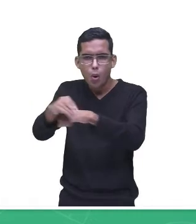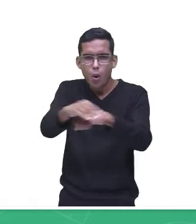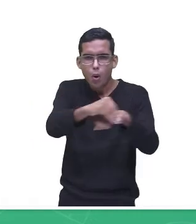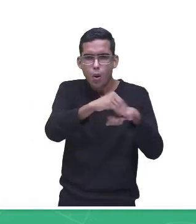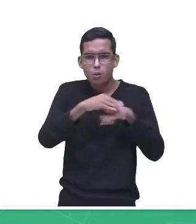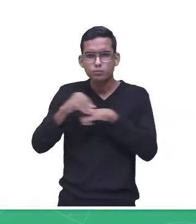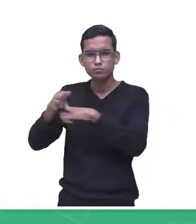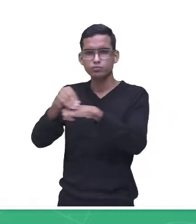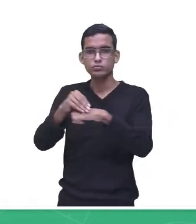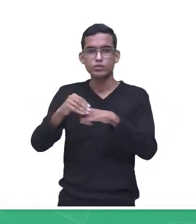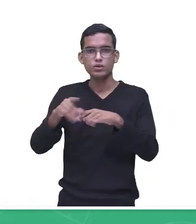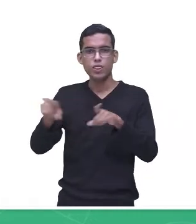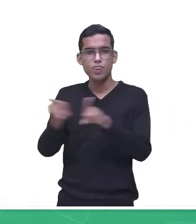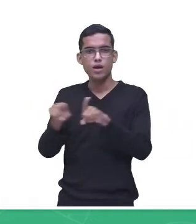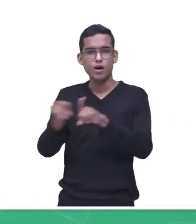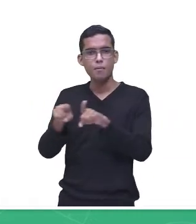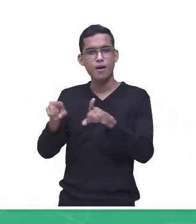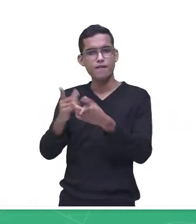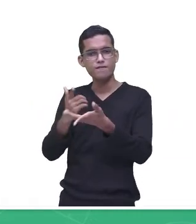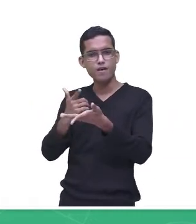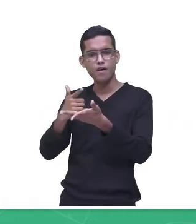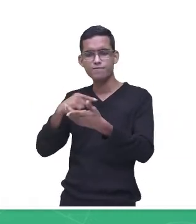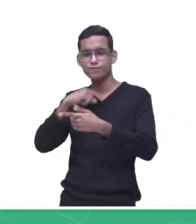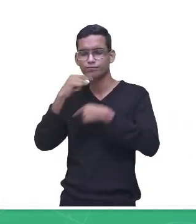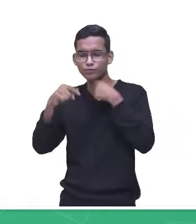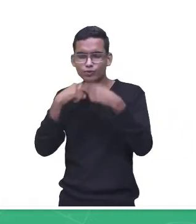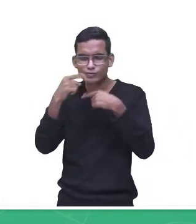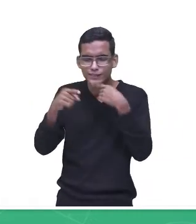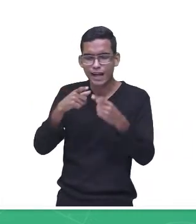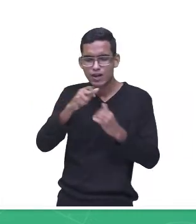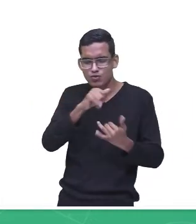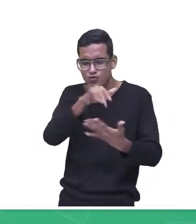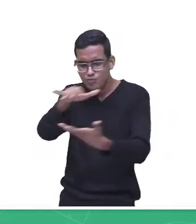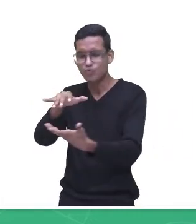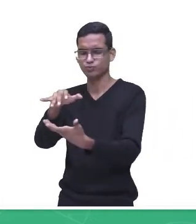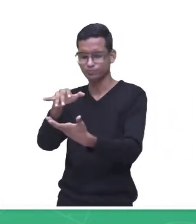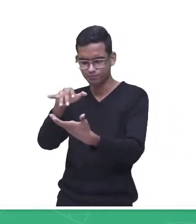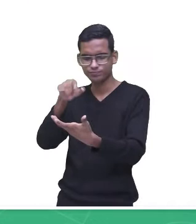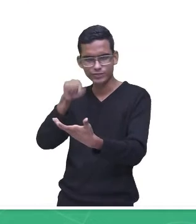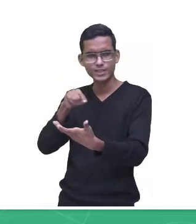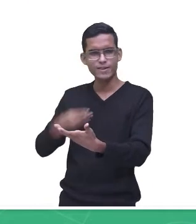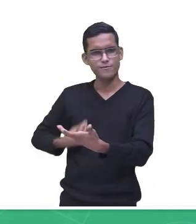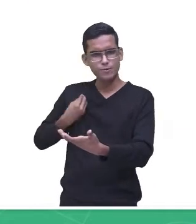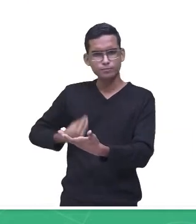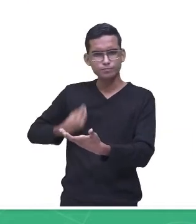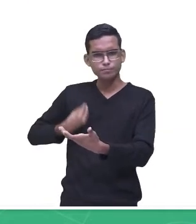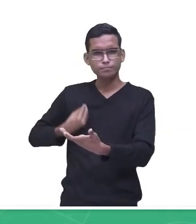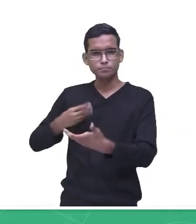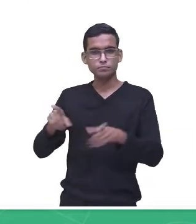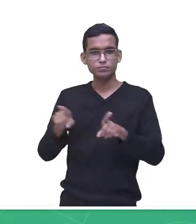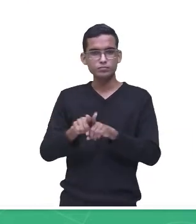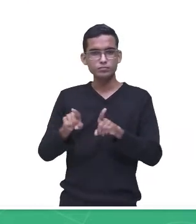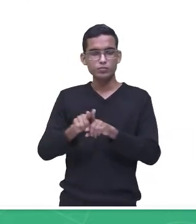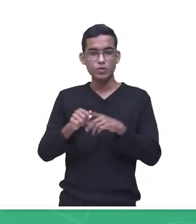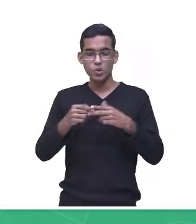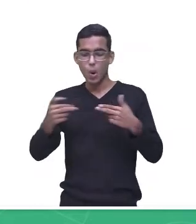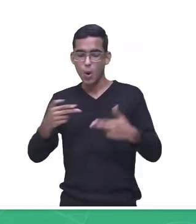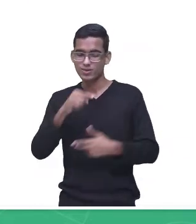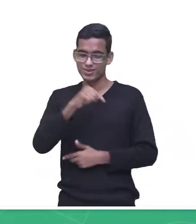questionar o mundo em que ele está vivendo, tá? Então, coisas que os homens comuns não